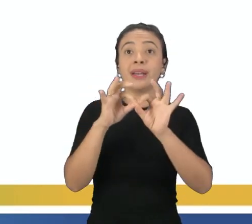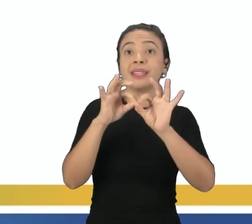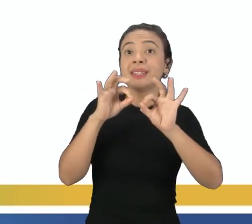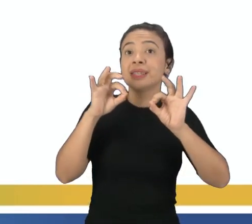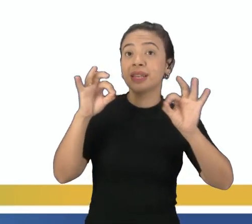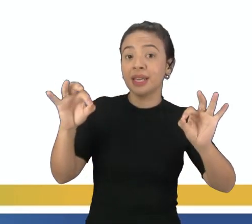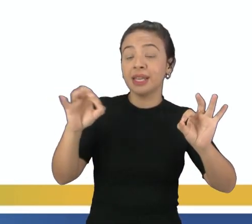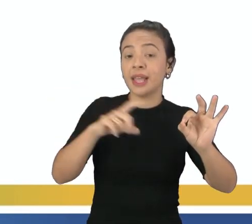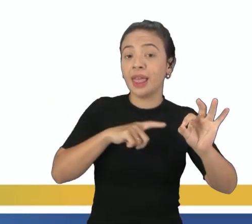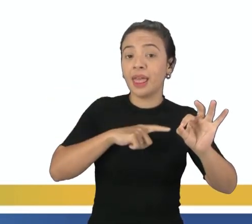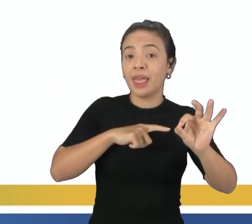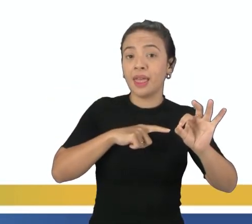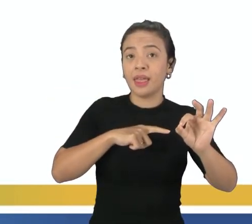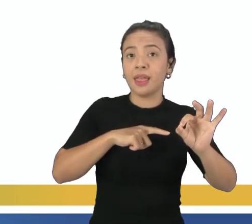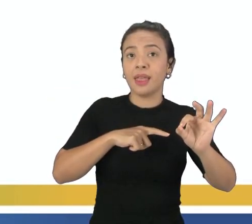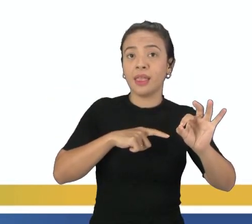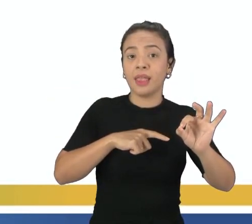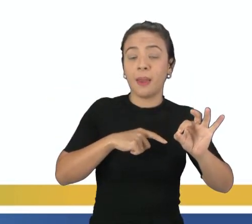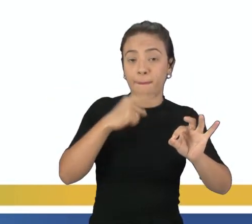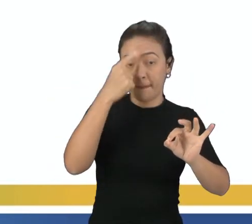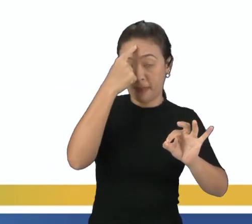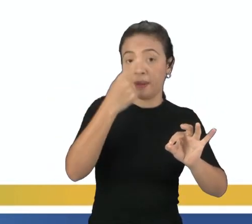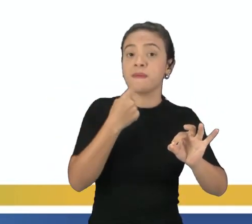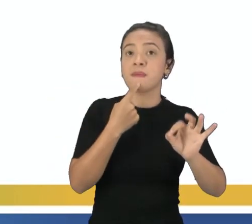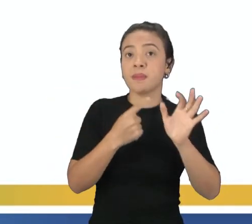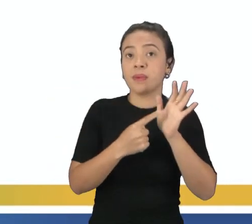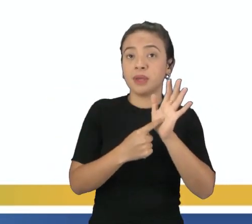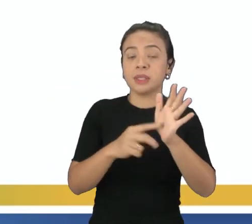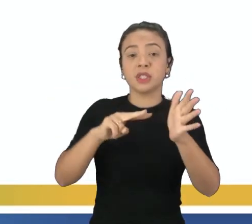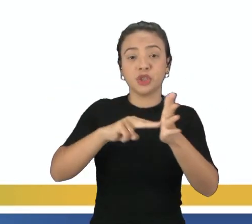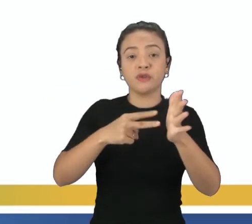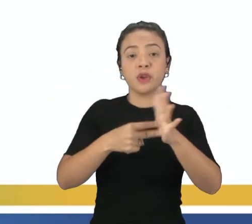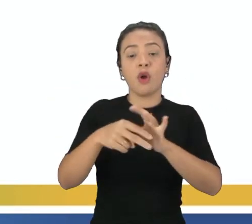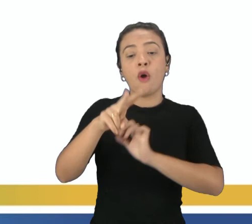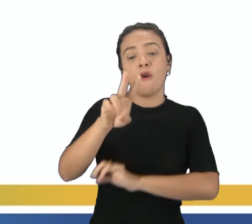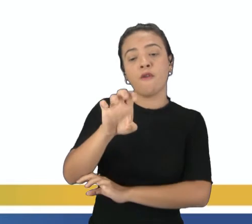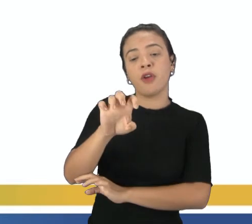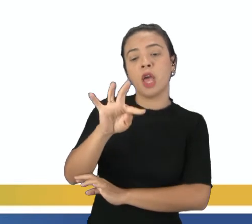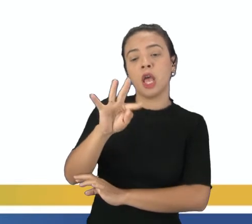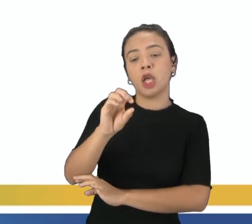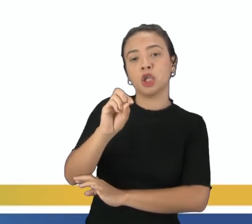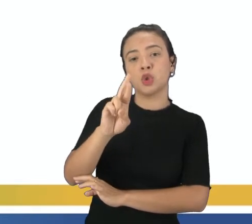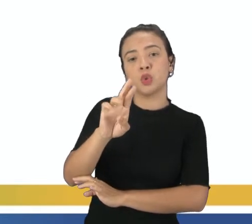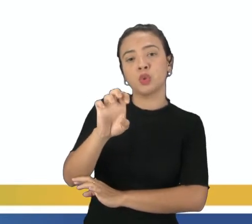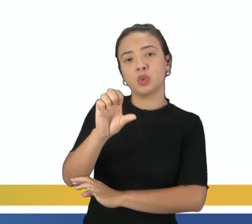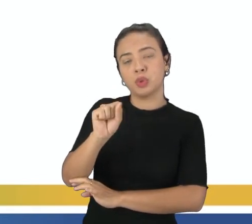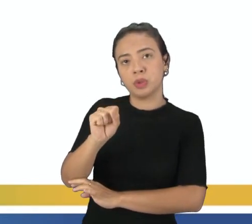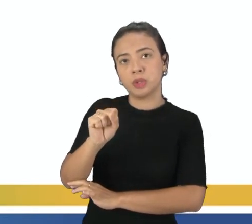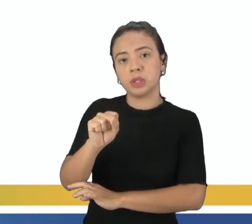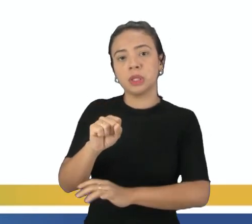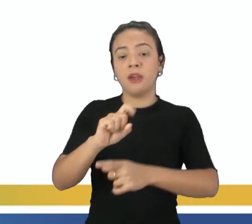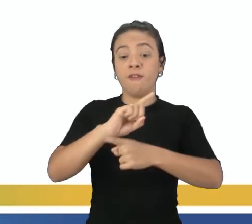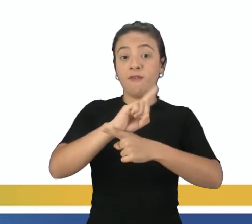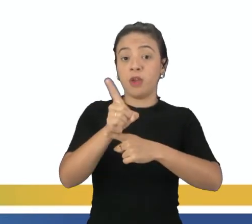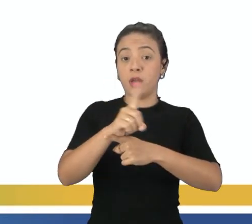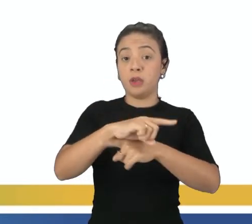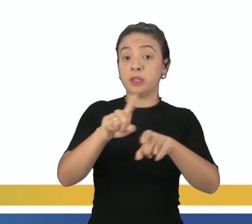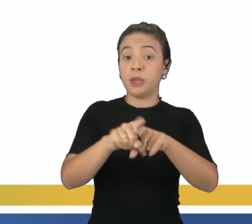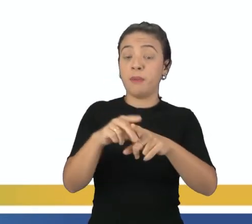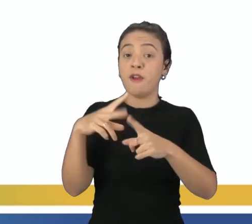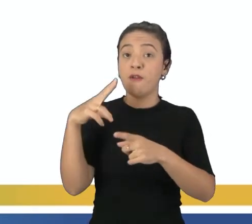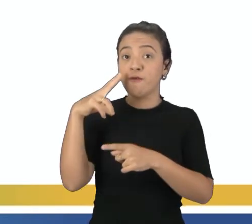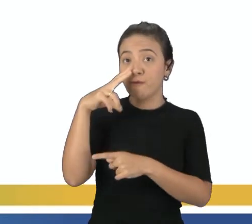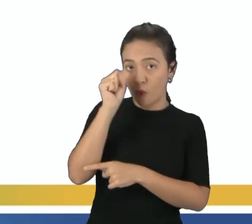com setinhas, indicadas na imagem, são chamadas de vetores. Observando os vetores velocidade e